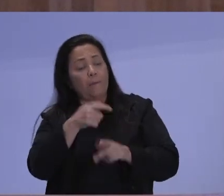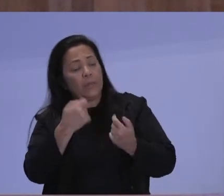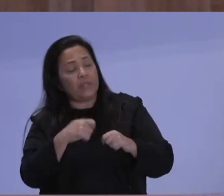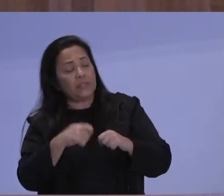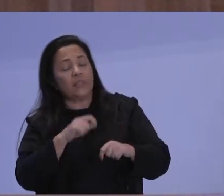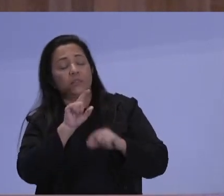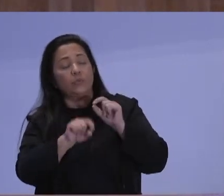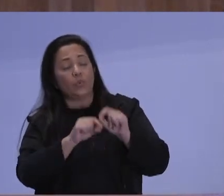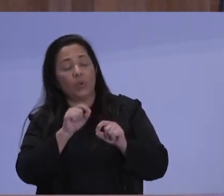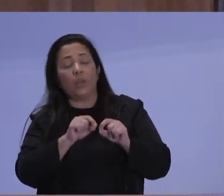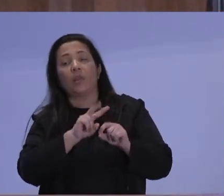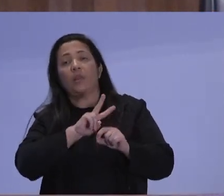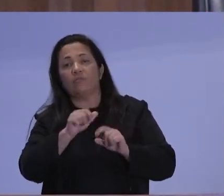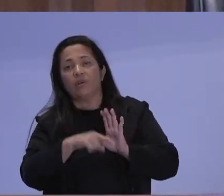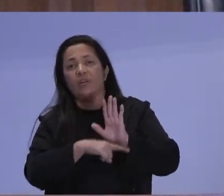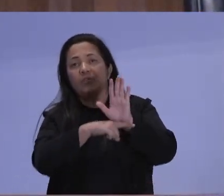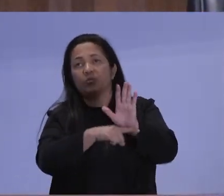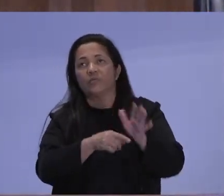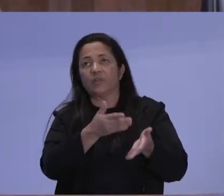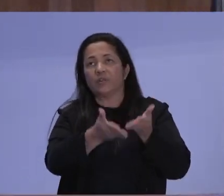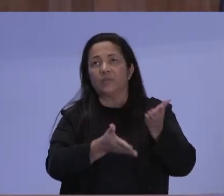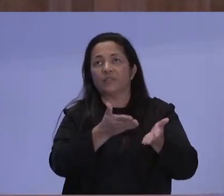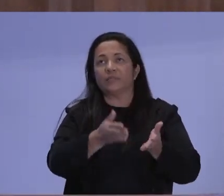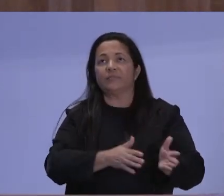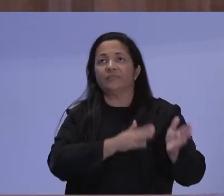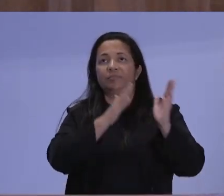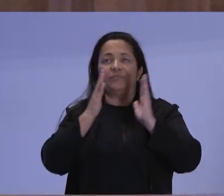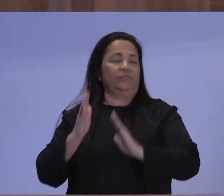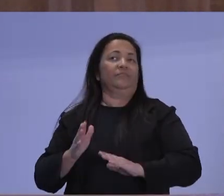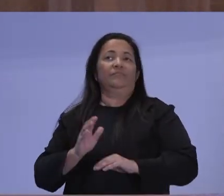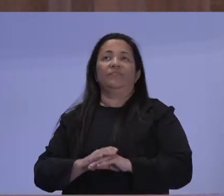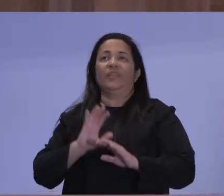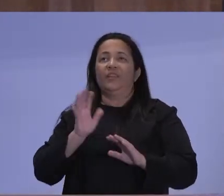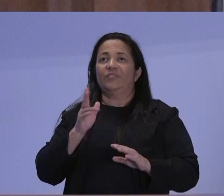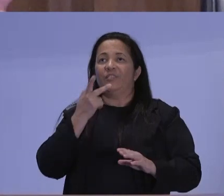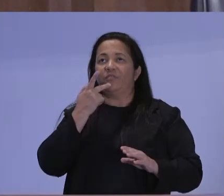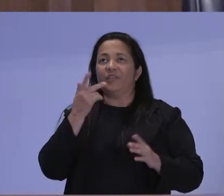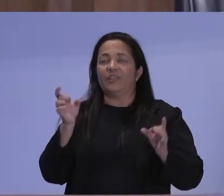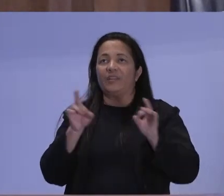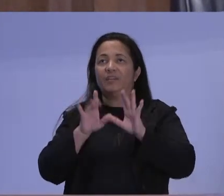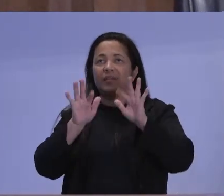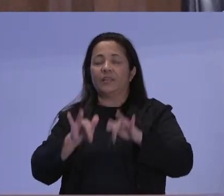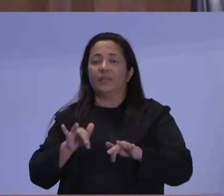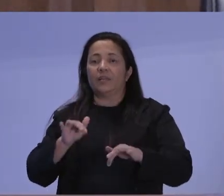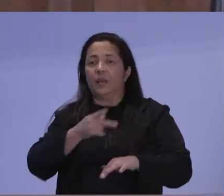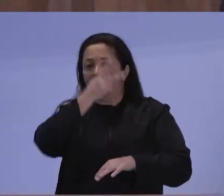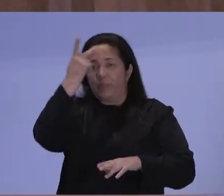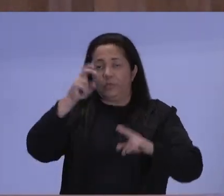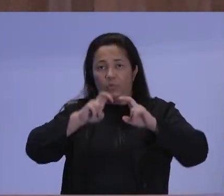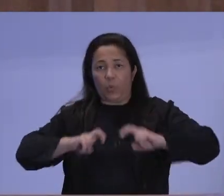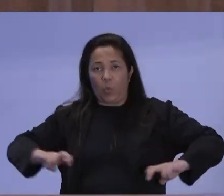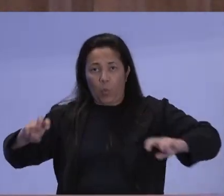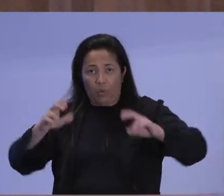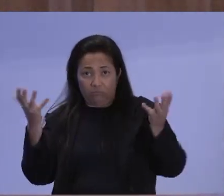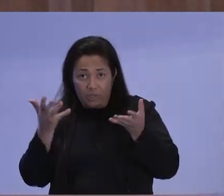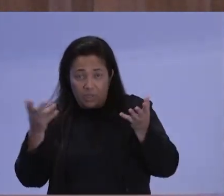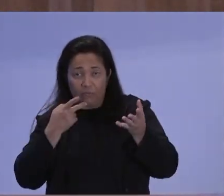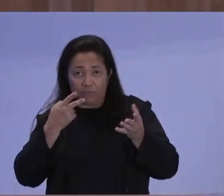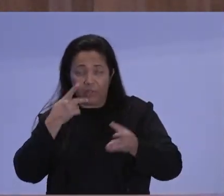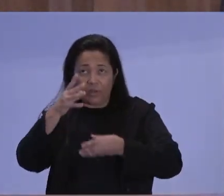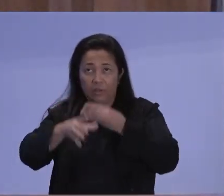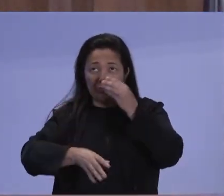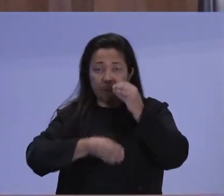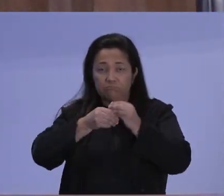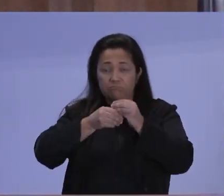daquela comunidade. Enfim, eu acho que já fiz até minhas considerações finais, mas eu vou passar para a mesa quem tiver interesse também de fazer uma última fala. A